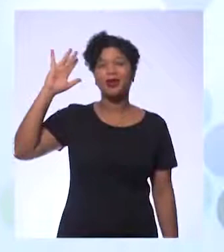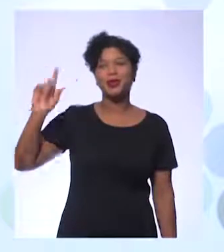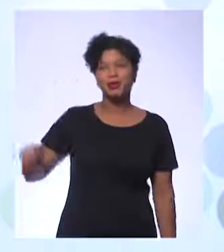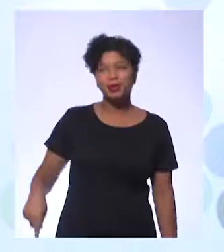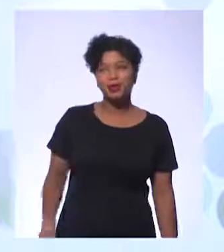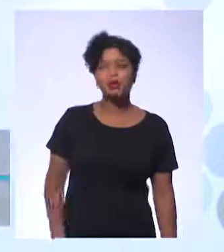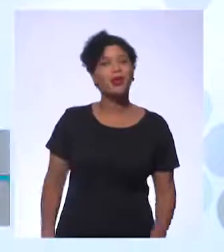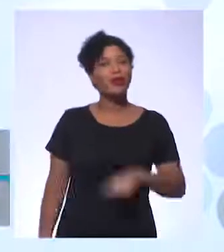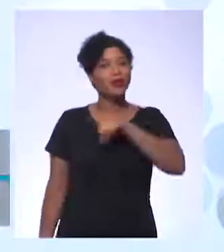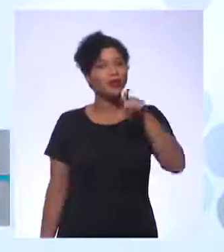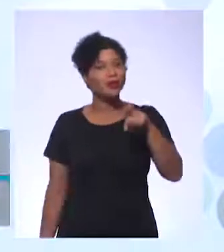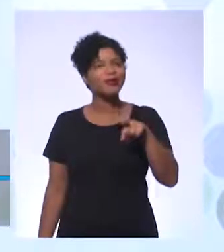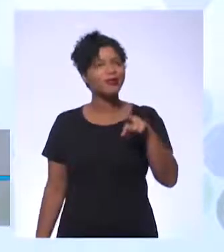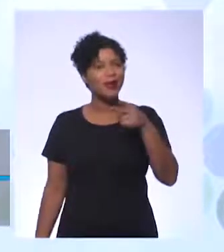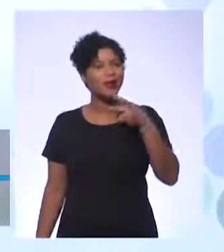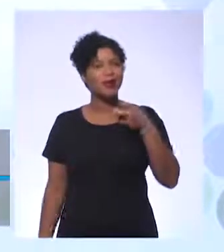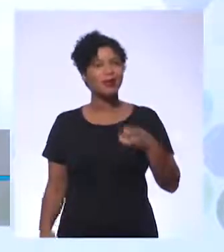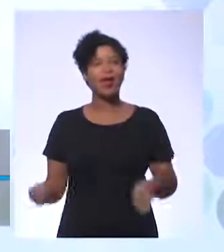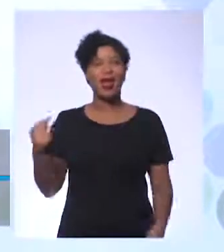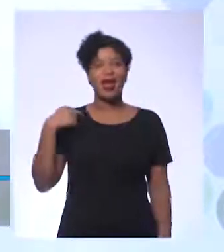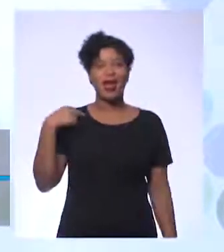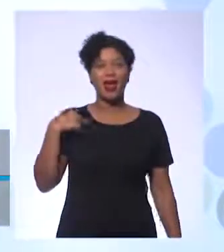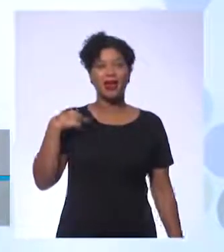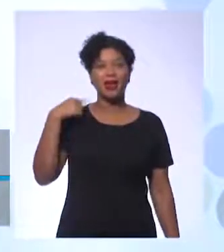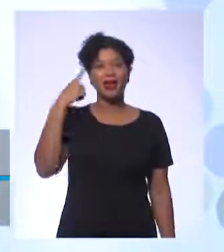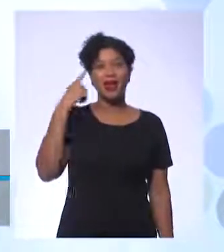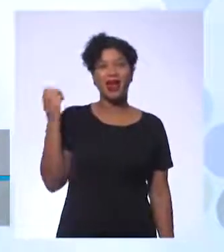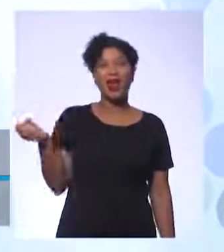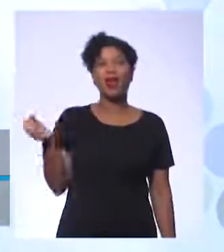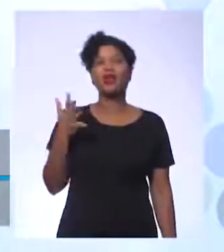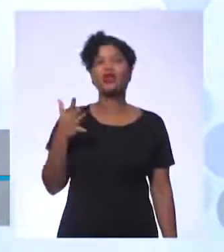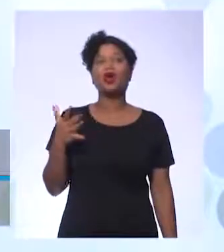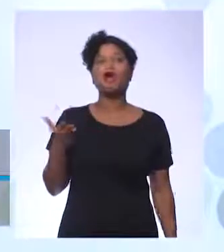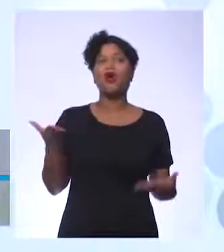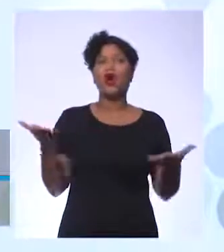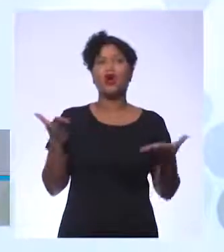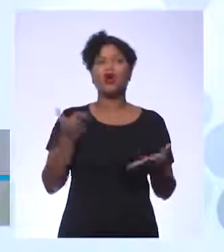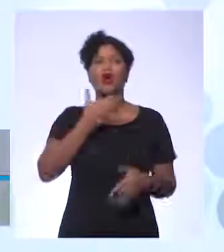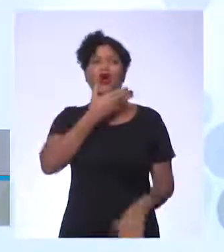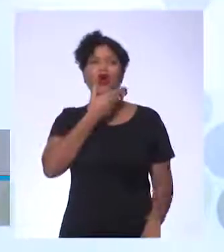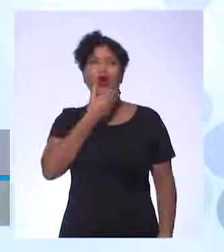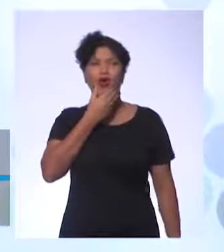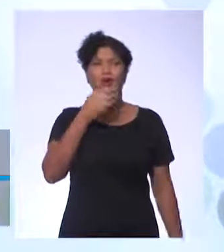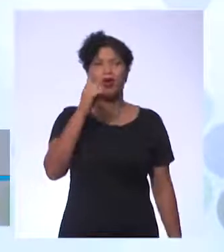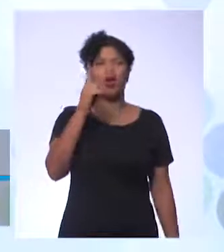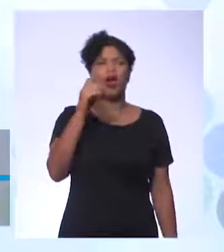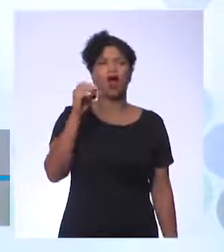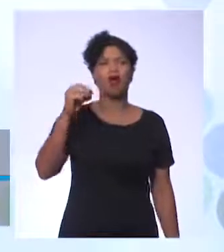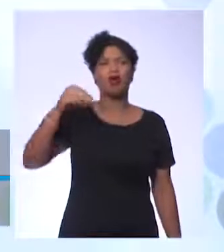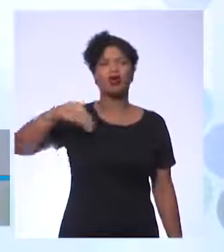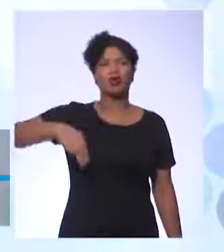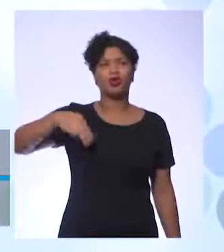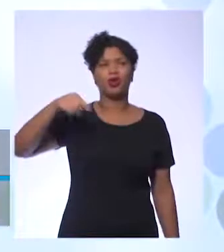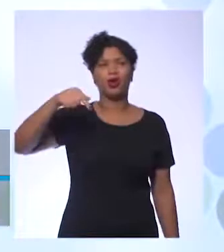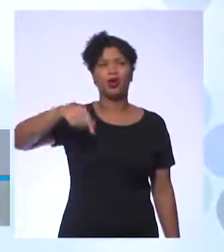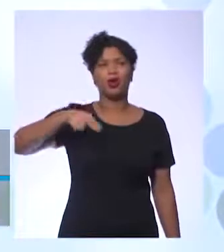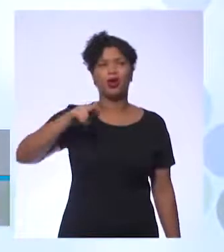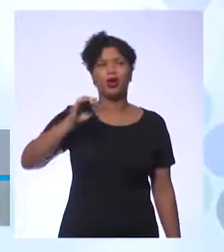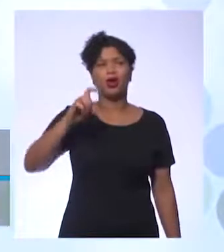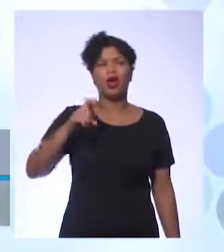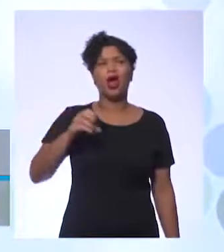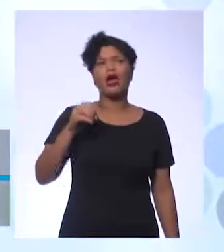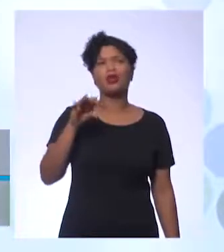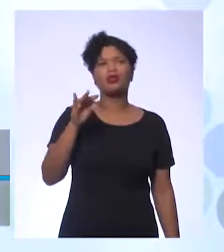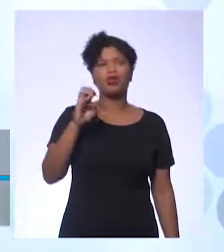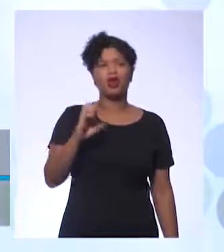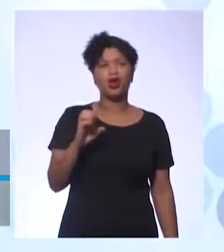vocês perceberam que eu criei uma notícia atualizada que Dom Quixote tinha acabado, né, de cometer alguma loucura nesse contexto.